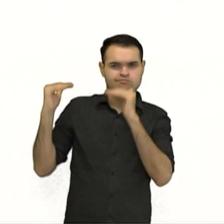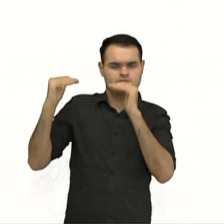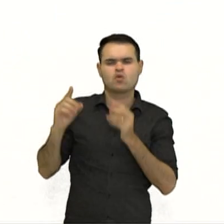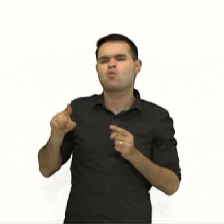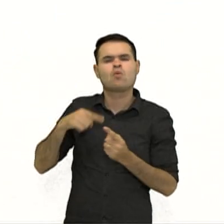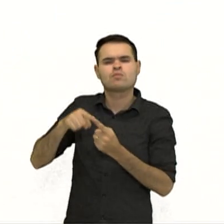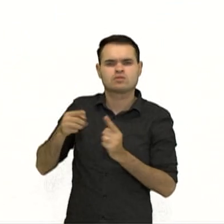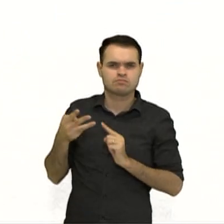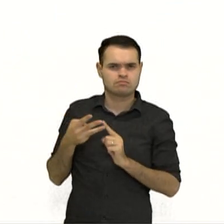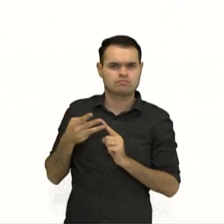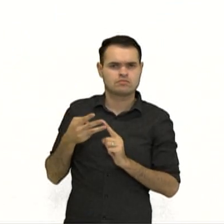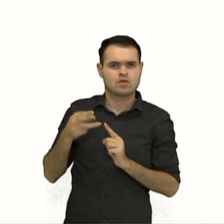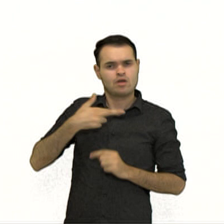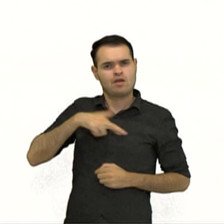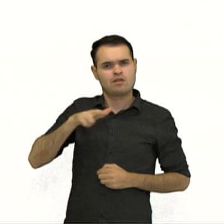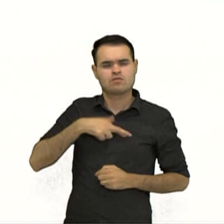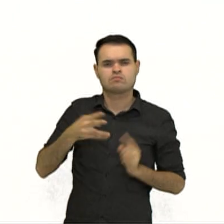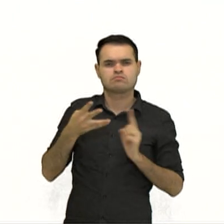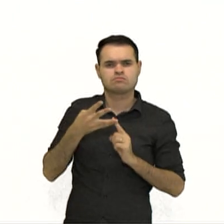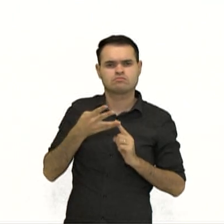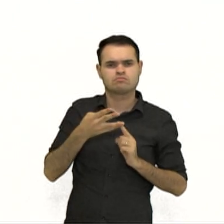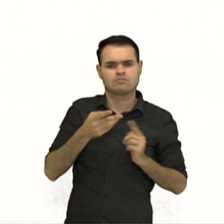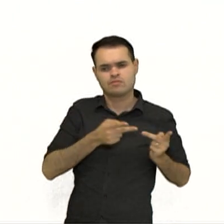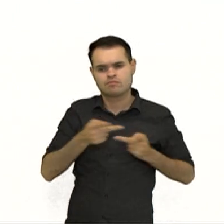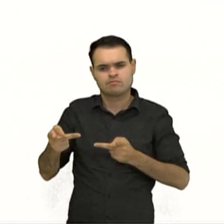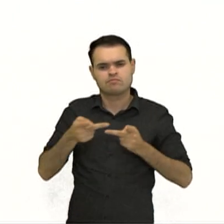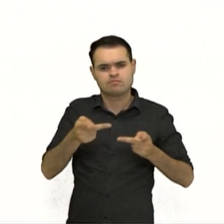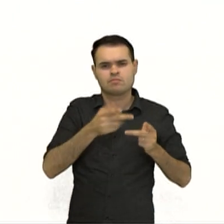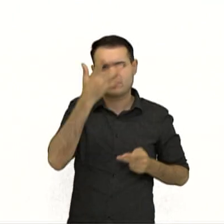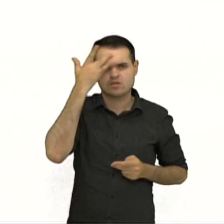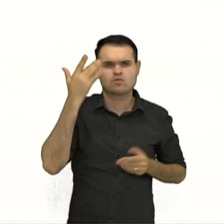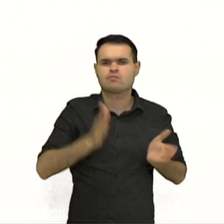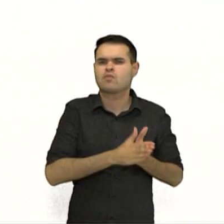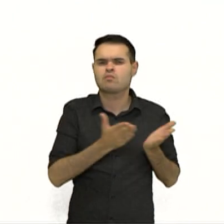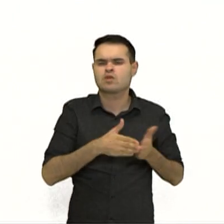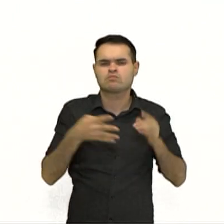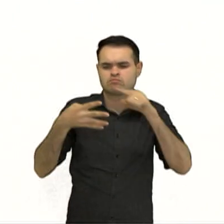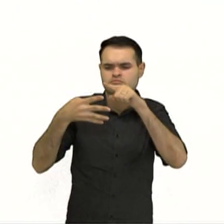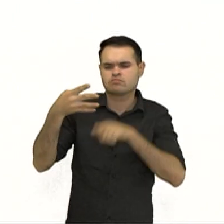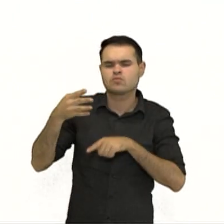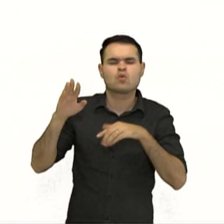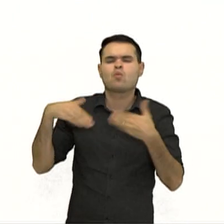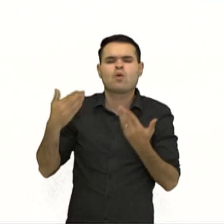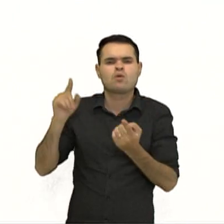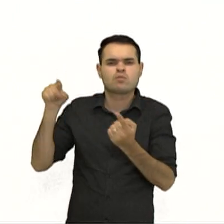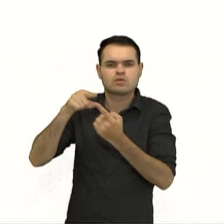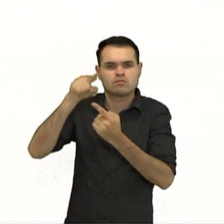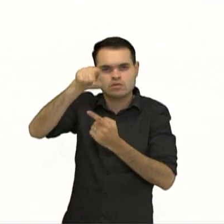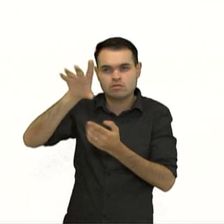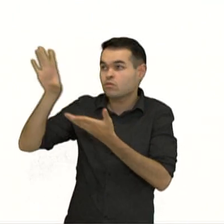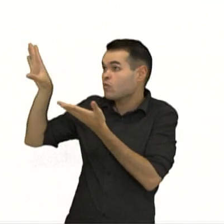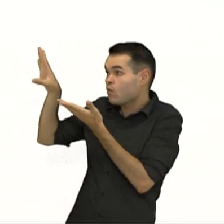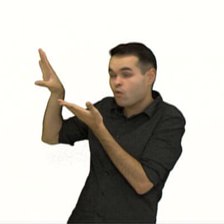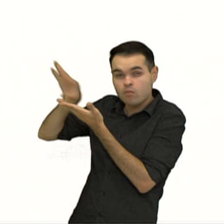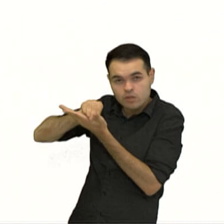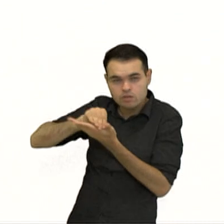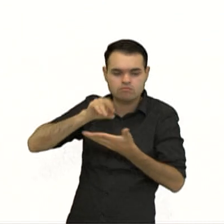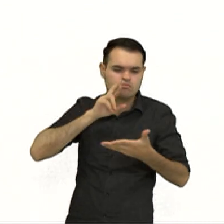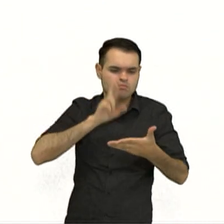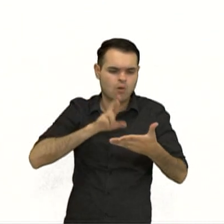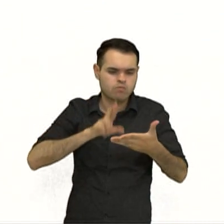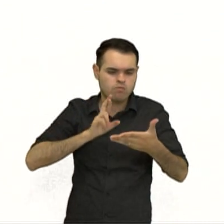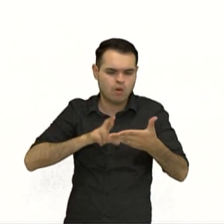dos religiosos e dos peregrinos, das pessoas comuns? Então você vai escrever na tabela, copie no seu caderno